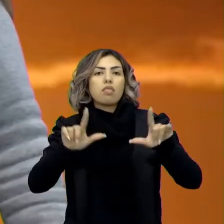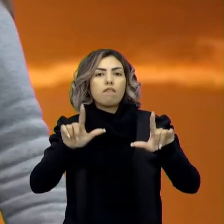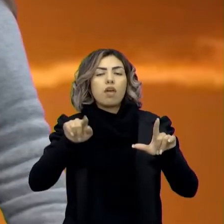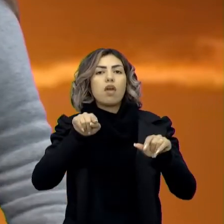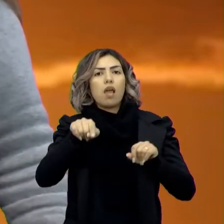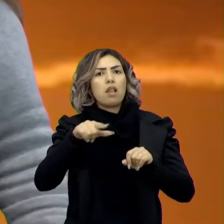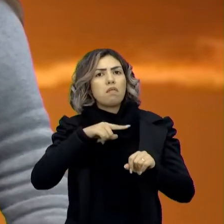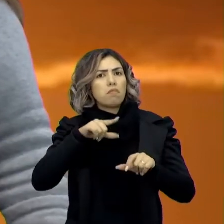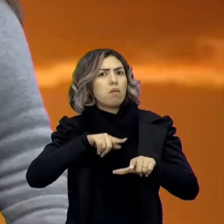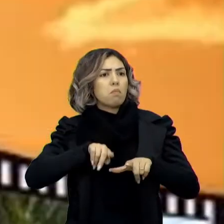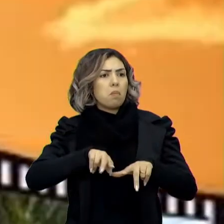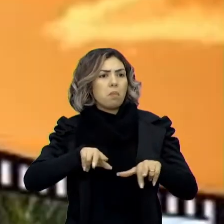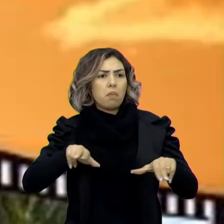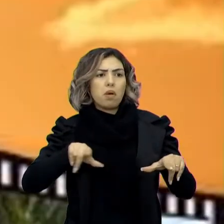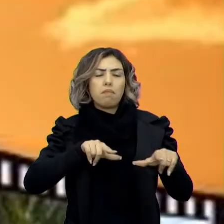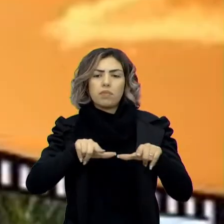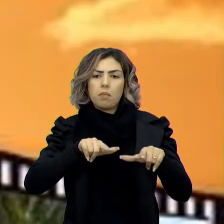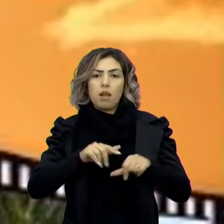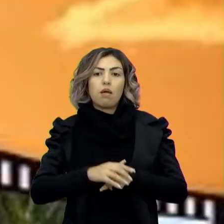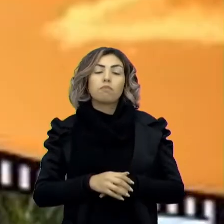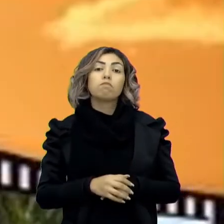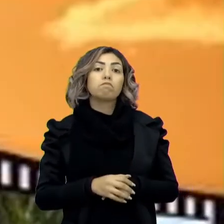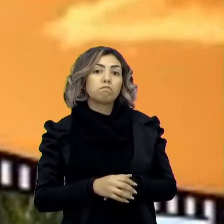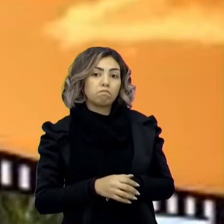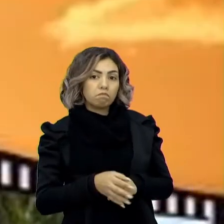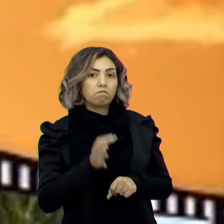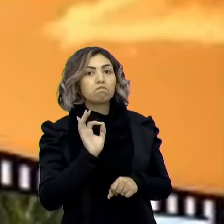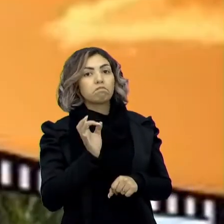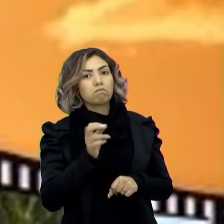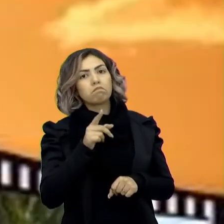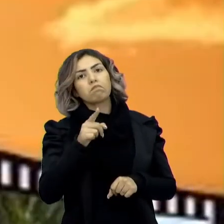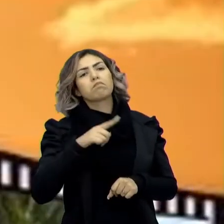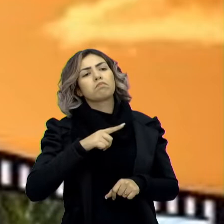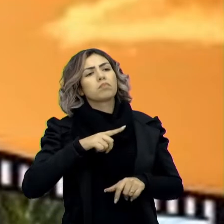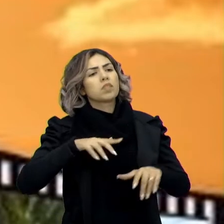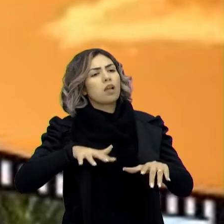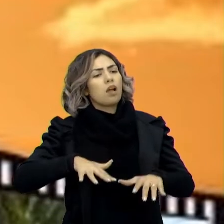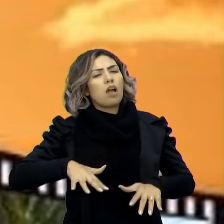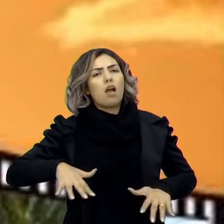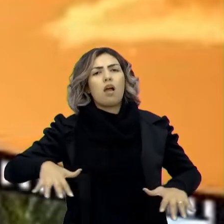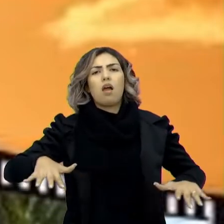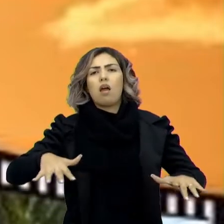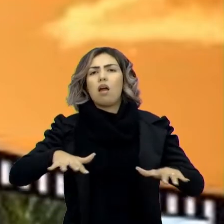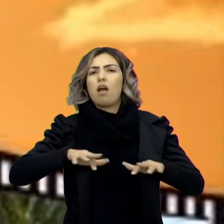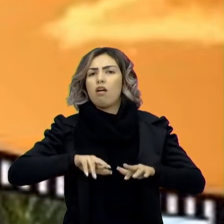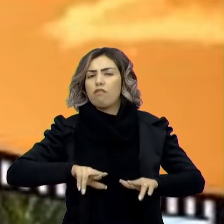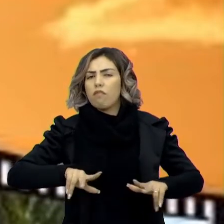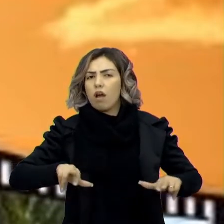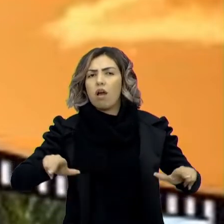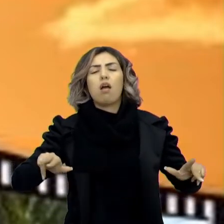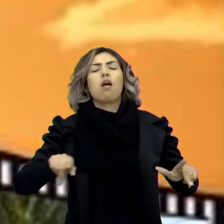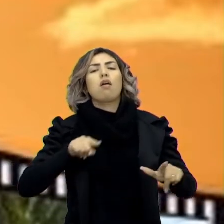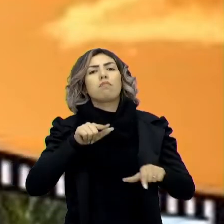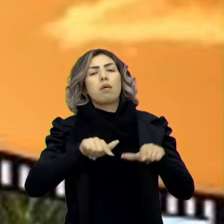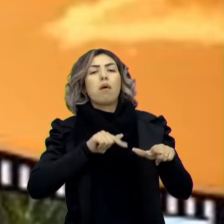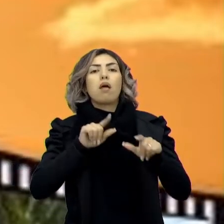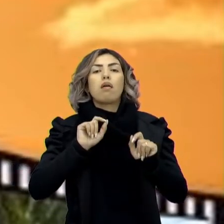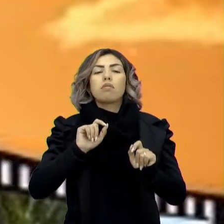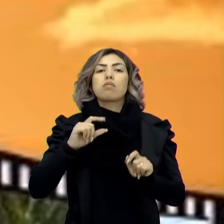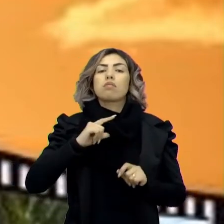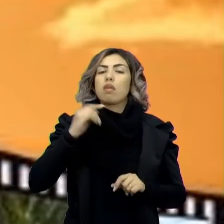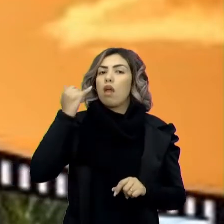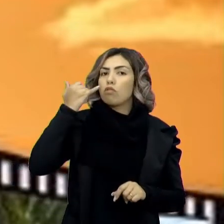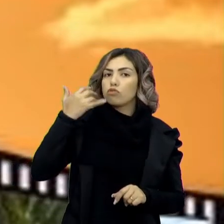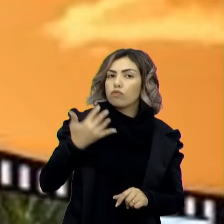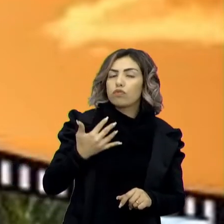para trabalhar depois. E ele abrange muitas áreas, porque aí você trabalha com a galera da sonoplastia, do audiovisual, a gente